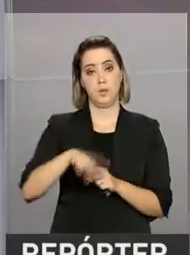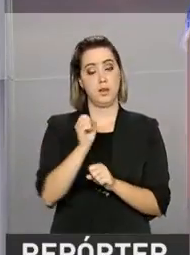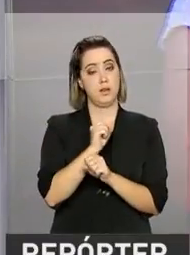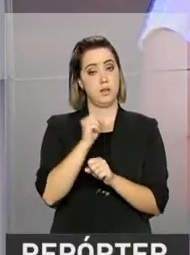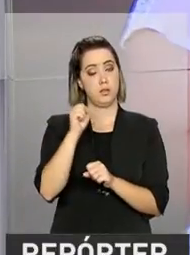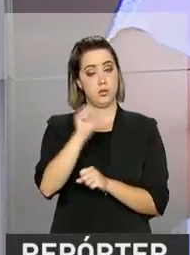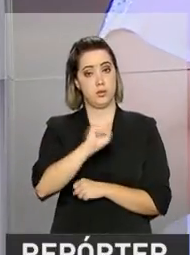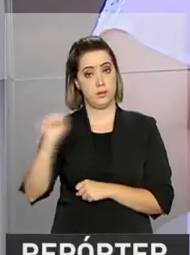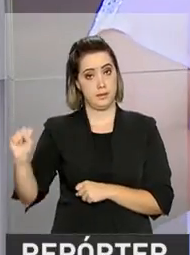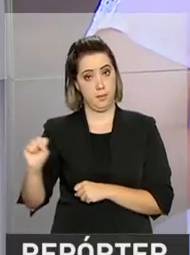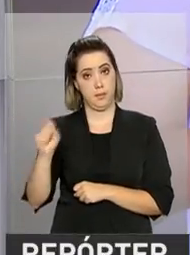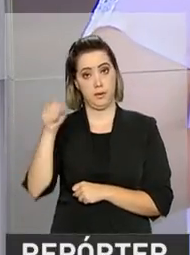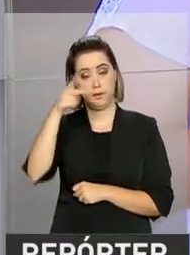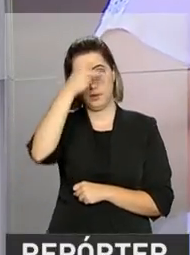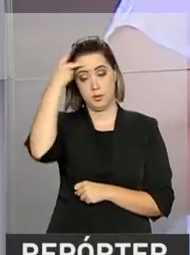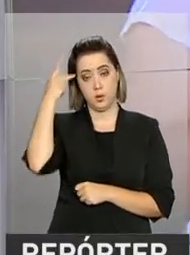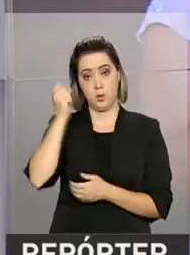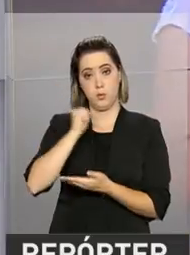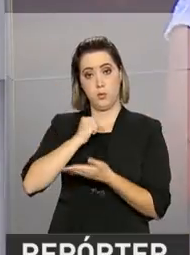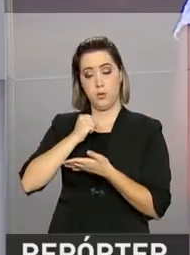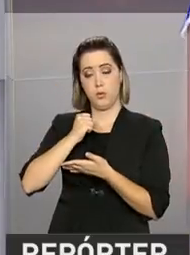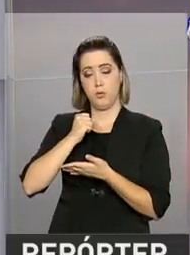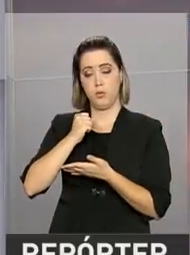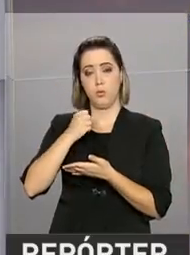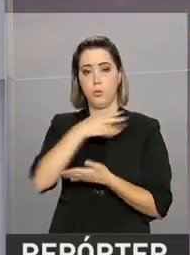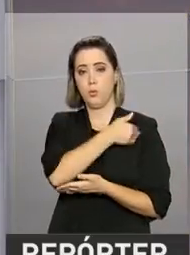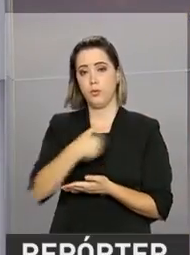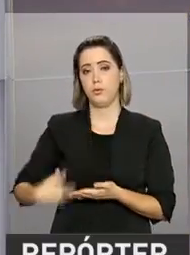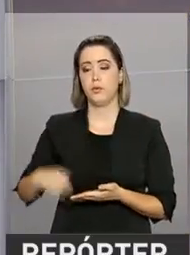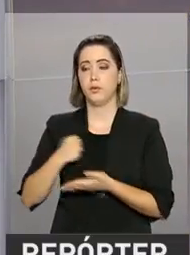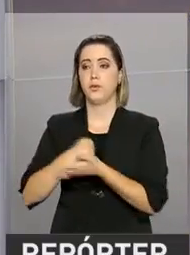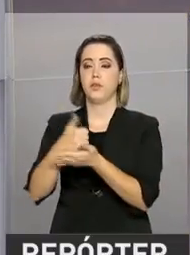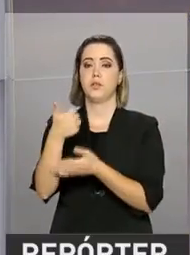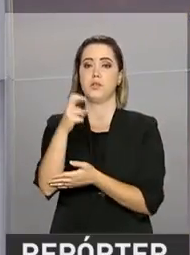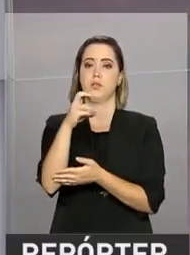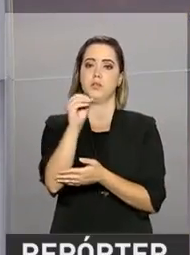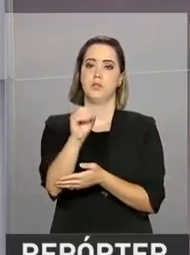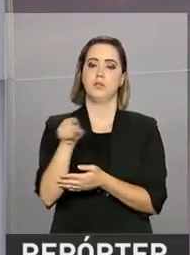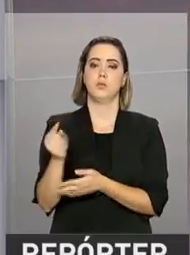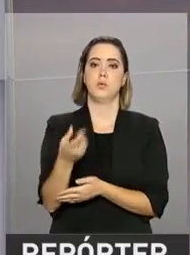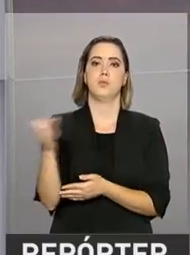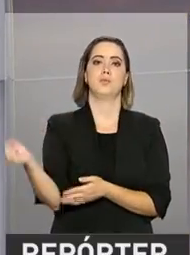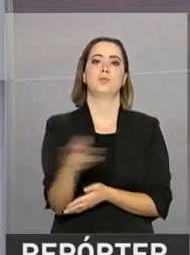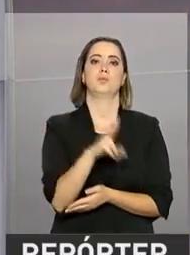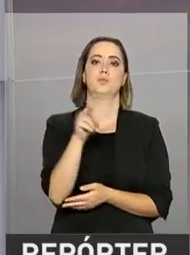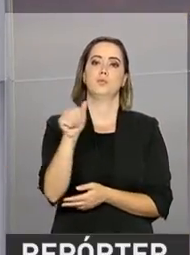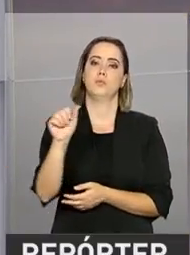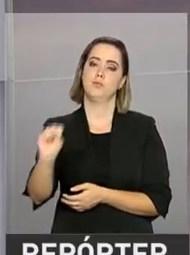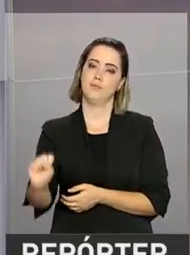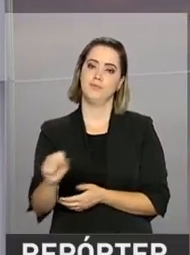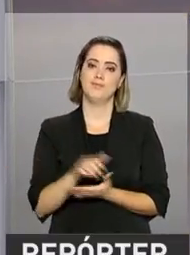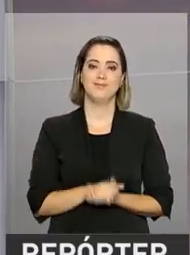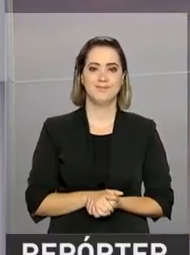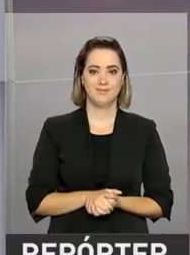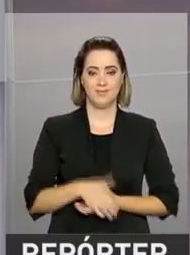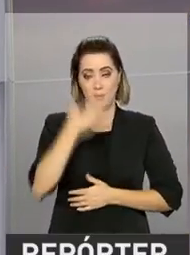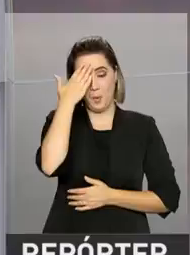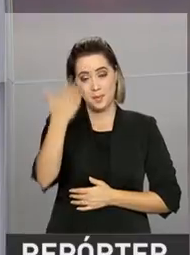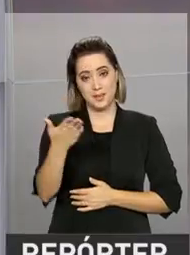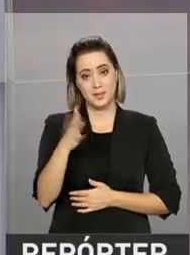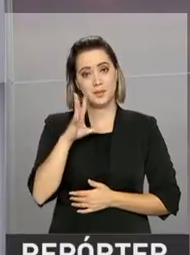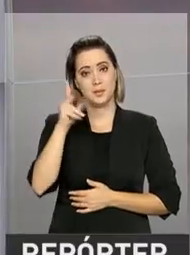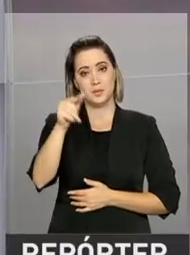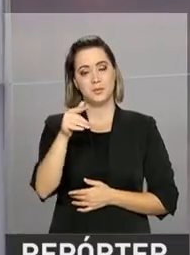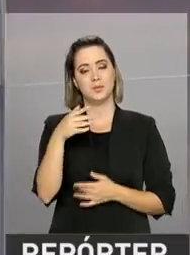roberto estão sendo oferecidas 150 mil novas vagas no fies voltamos com você ótimo obrigado por